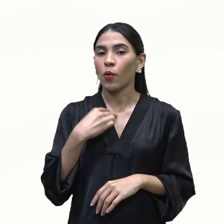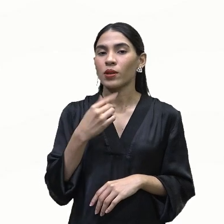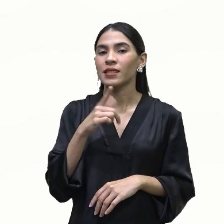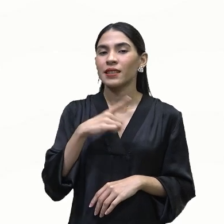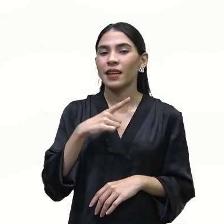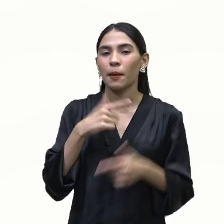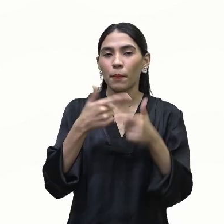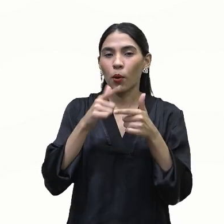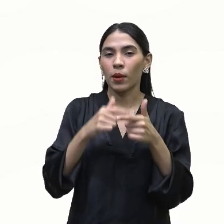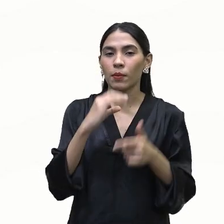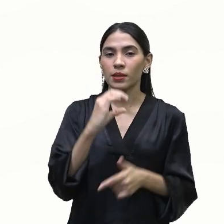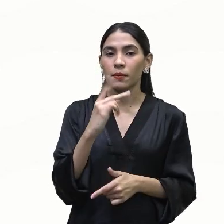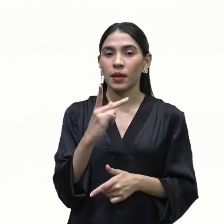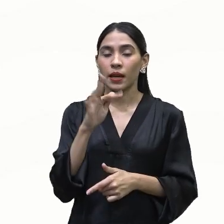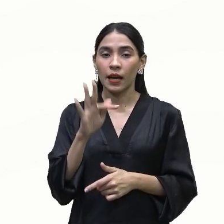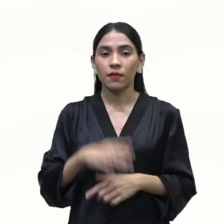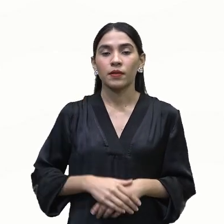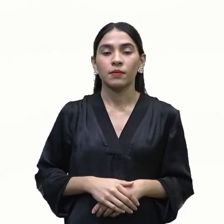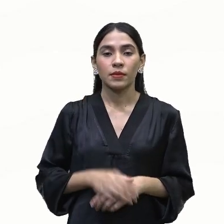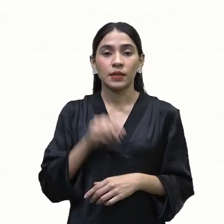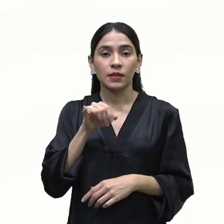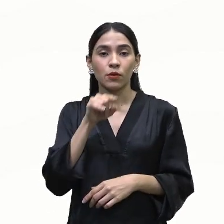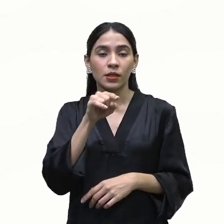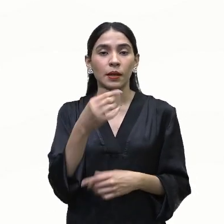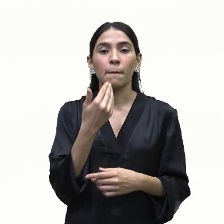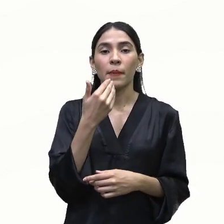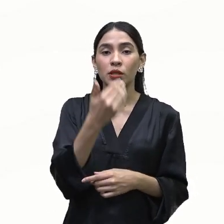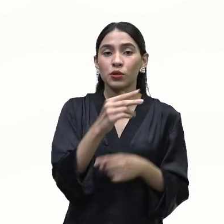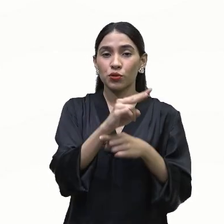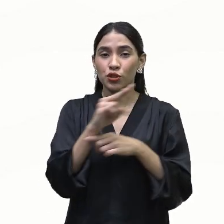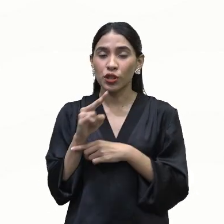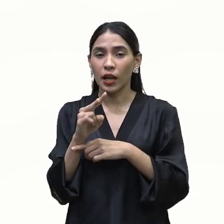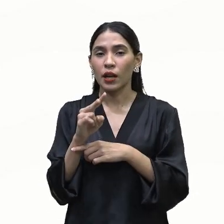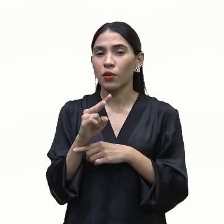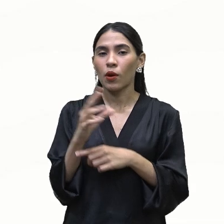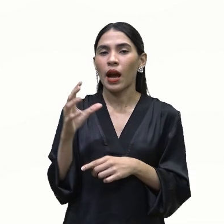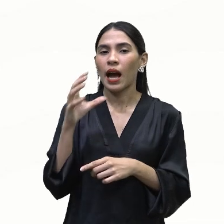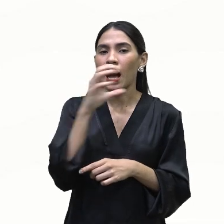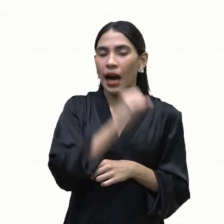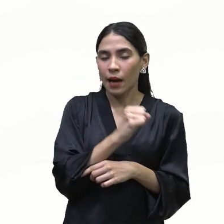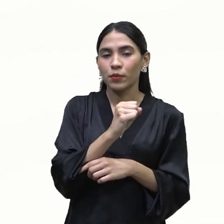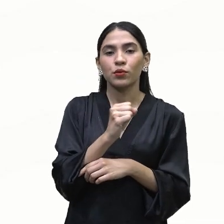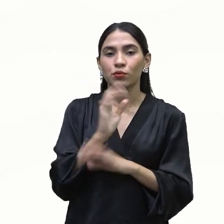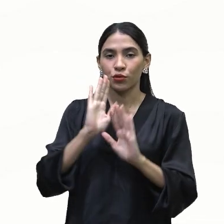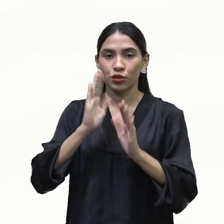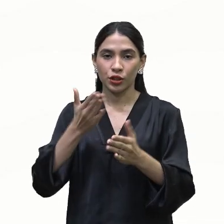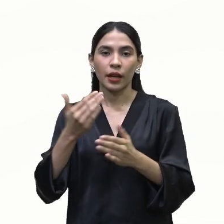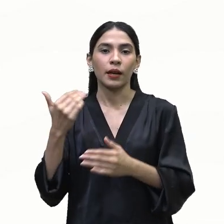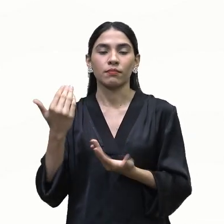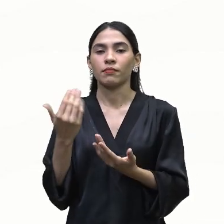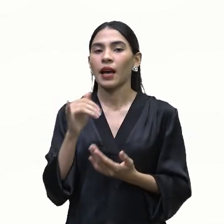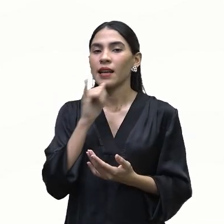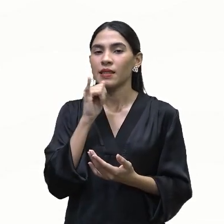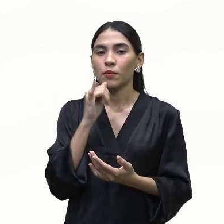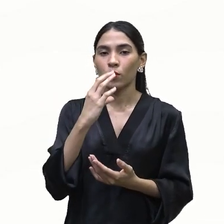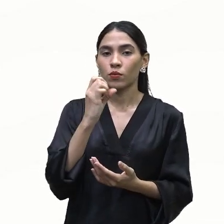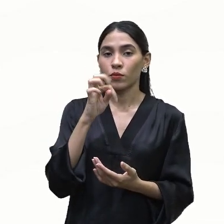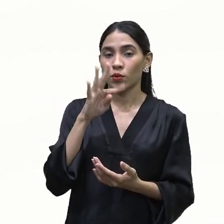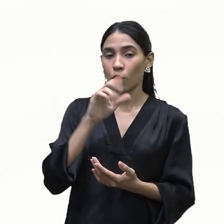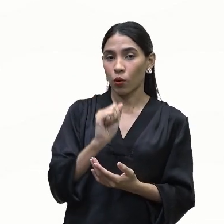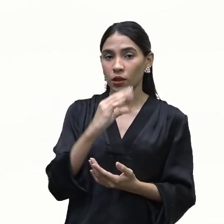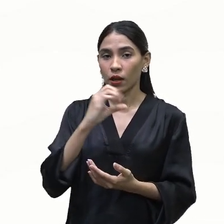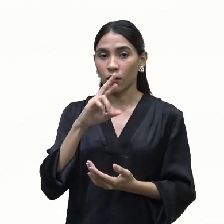dinheiro solicitado é liberado diretamente na conta corrente em até 24 horas. Dessa